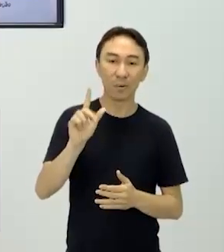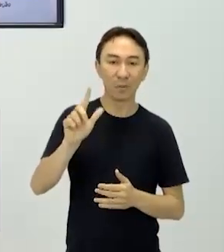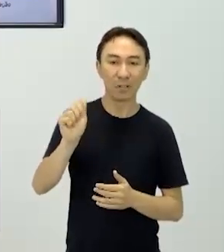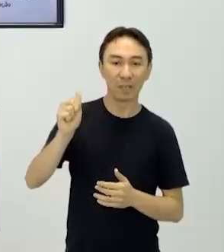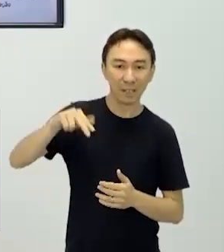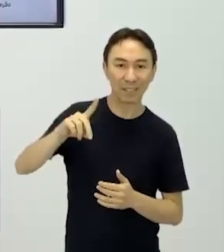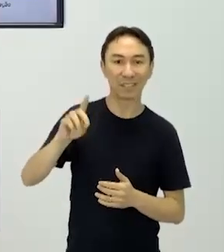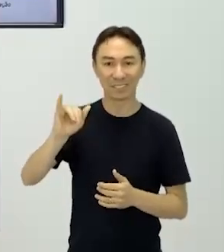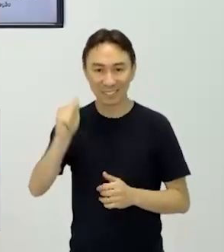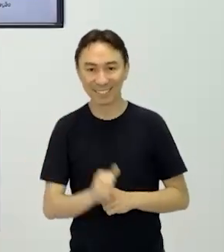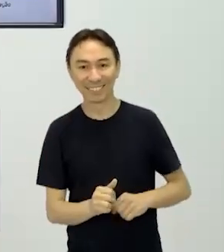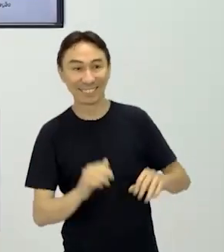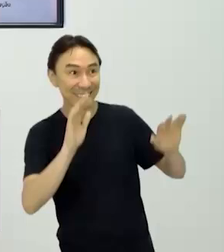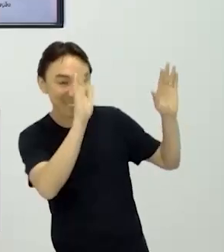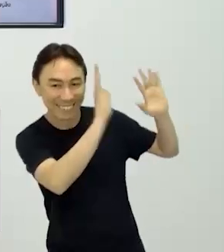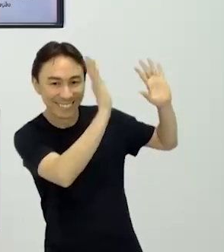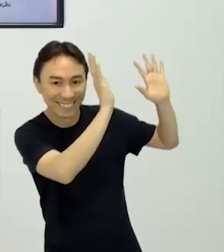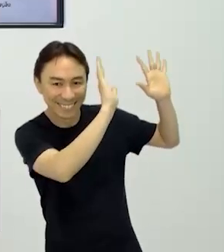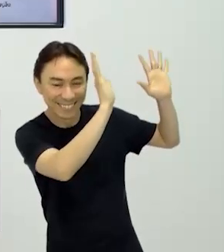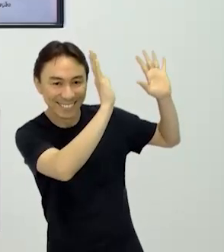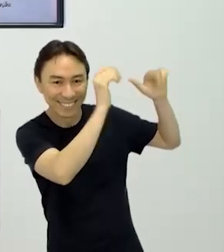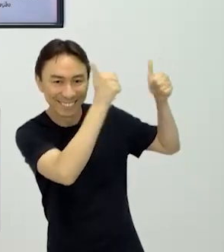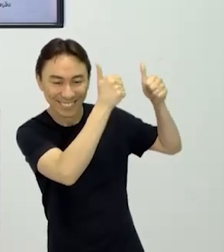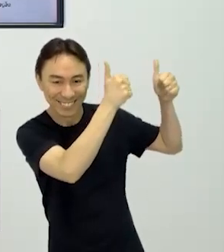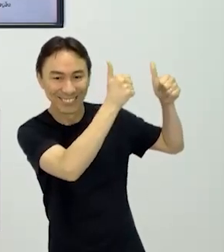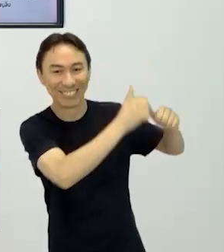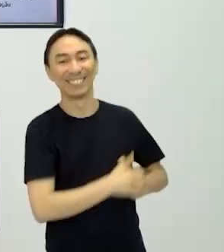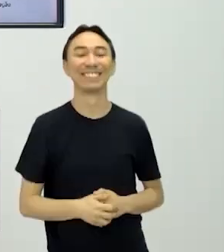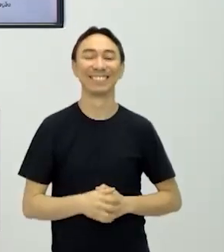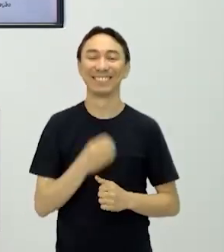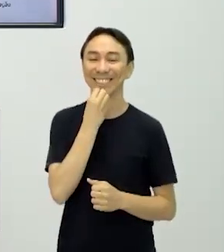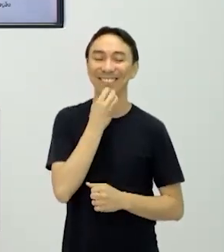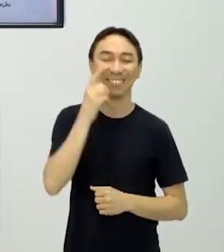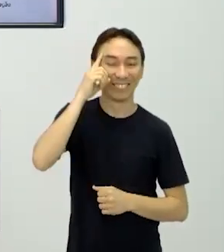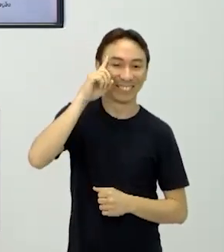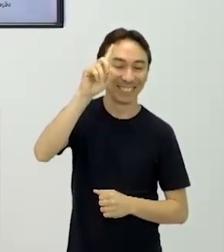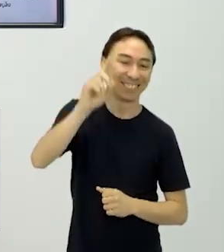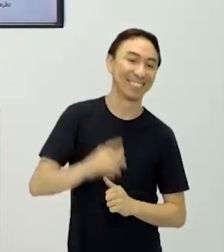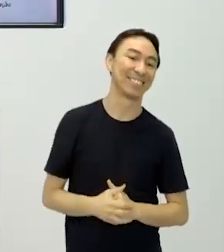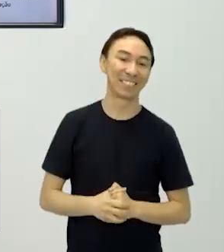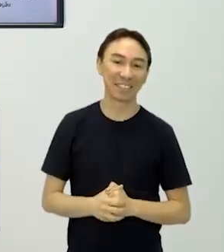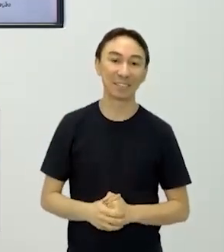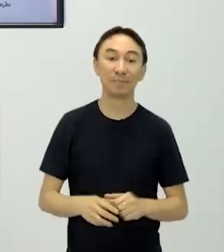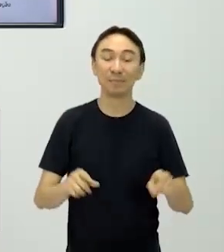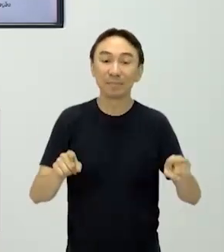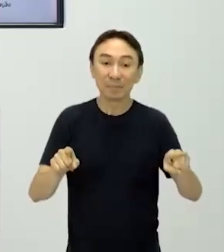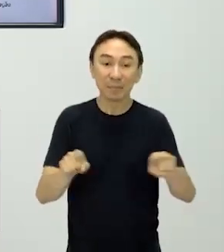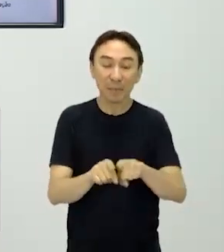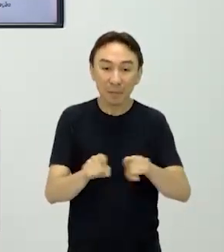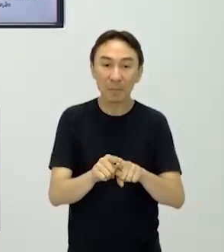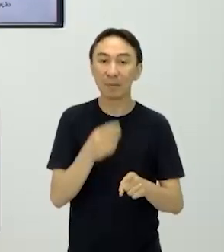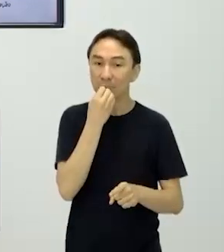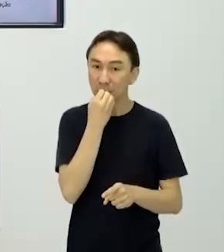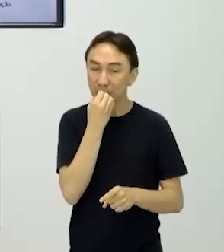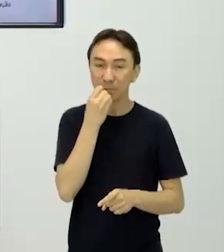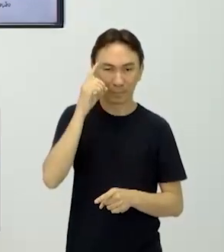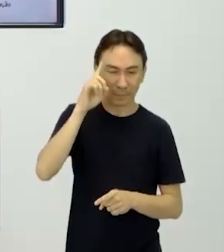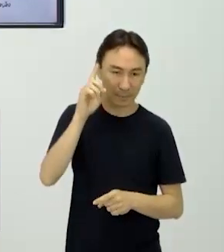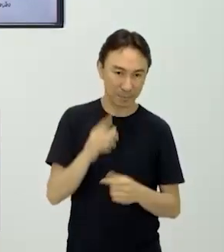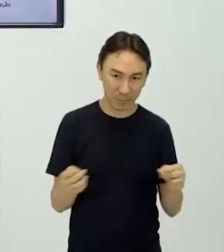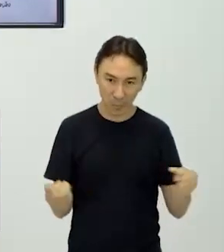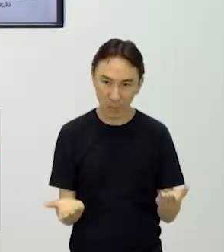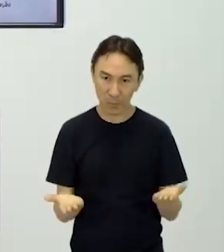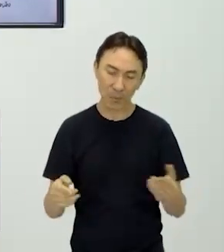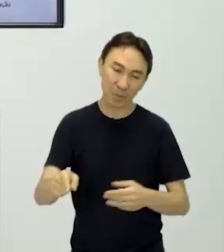para você também, Helder. Seja muito bem-vindo a essa aula de matemática. É isso aí, muito bom. Gente, ó, vamos começar como tem que começar. Vamos